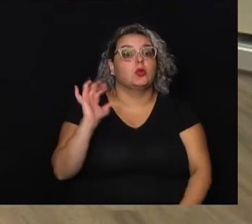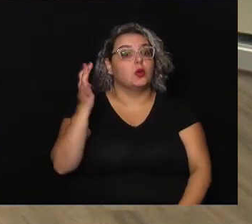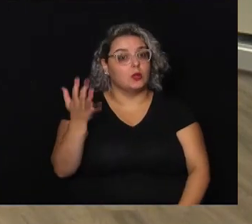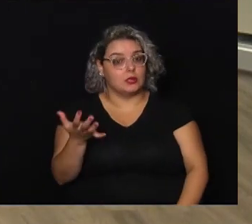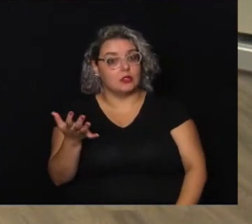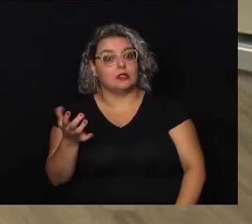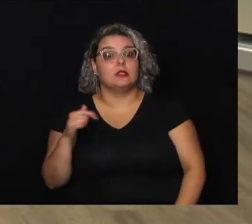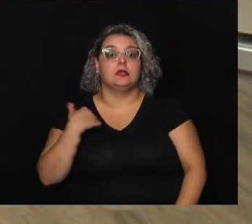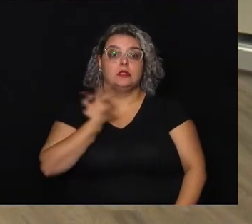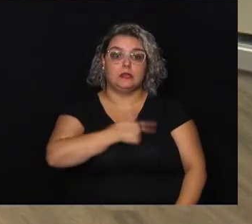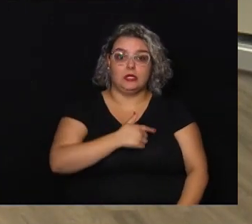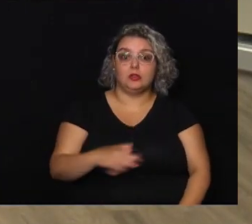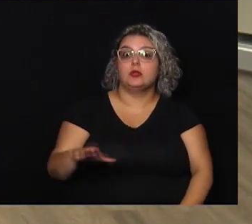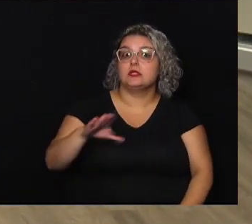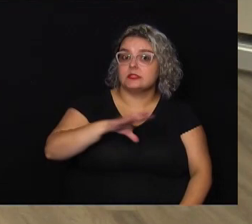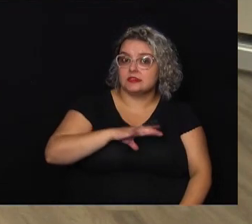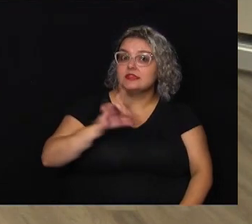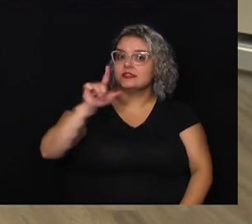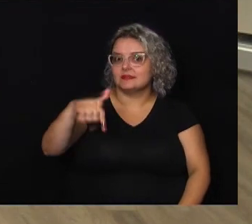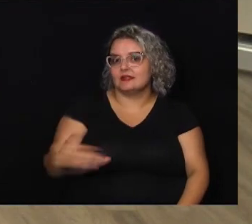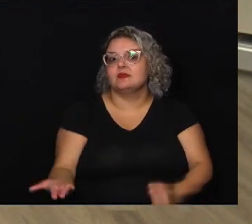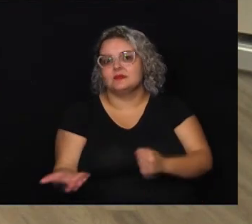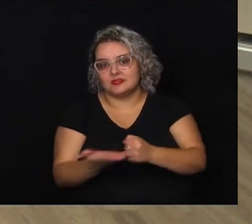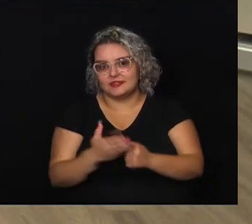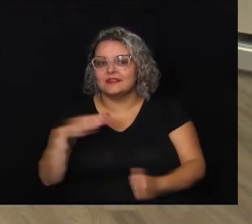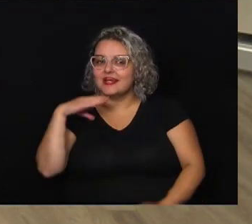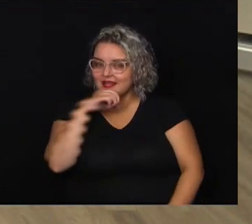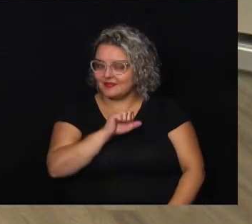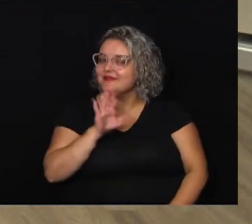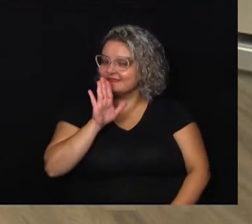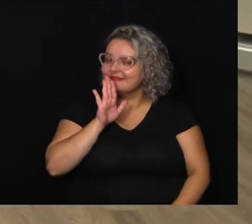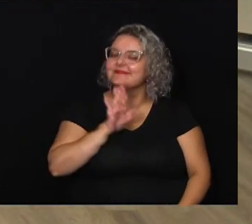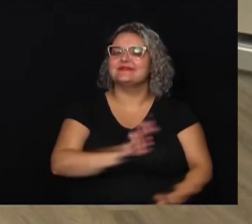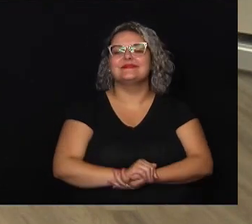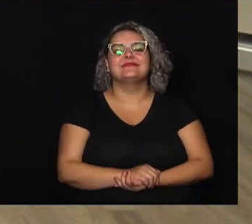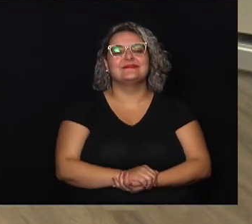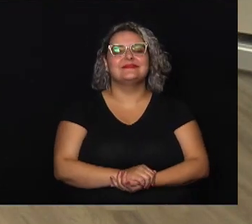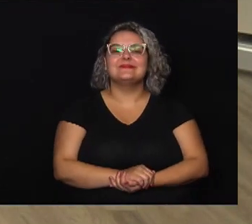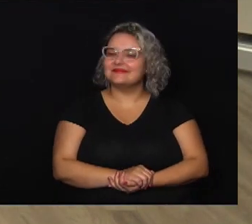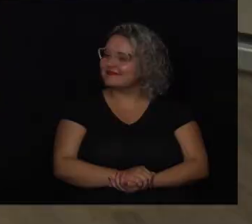nossa cidade, depois do nosso intervalo, que é rapidinho, fique aí, hein?